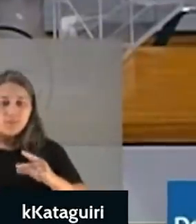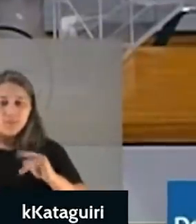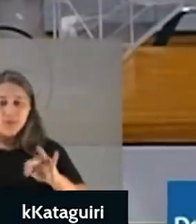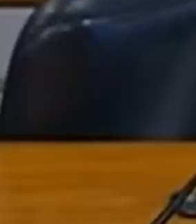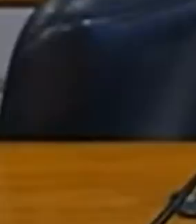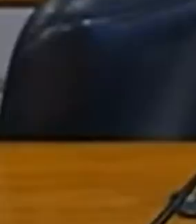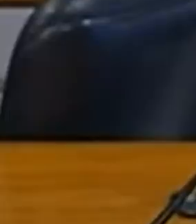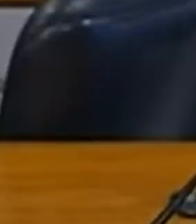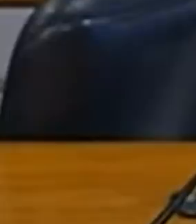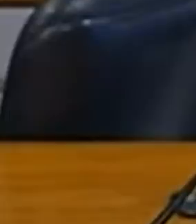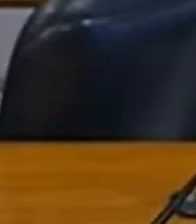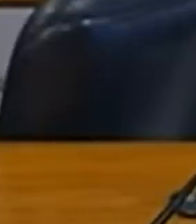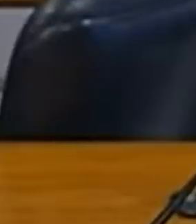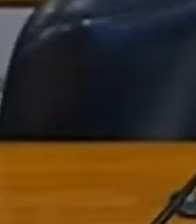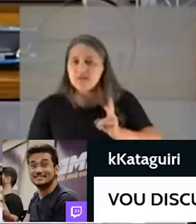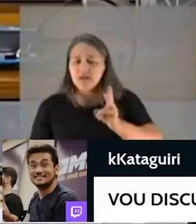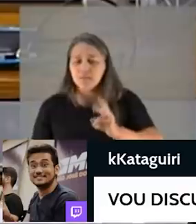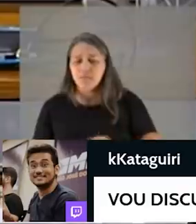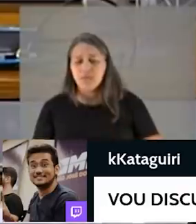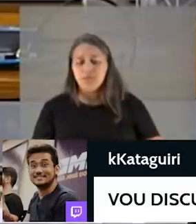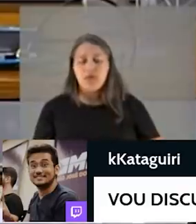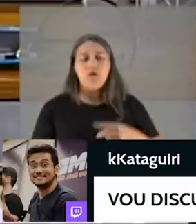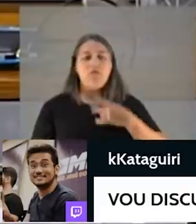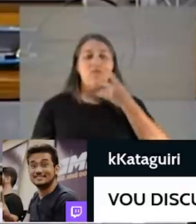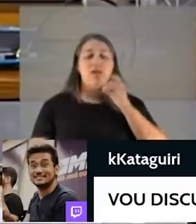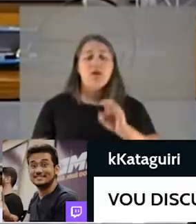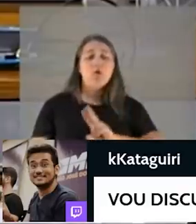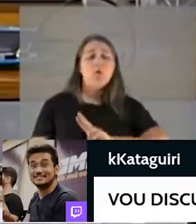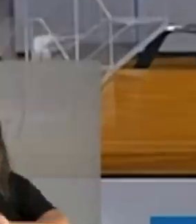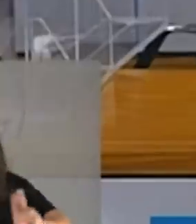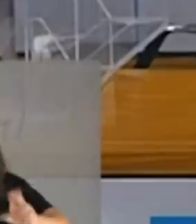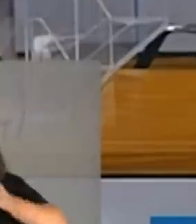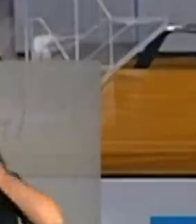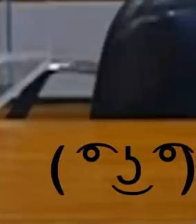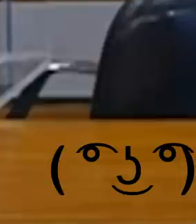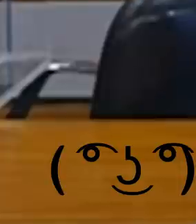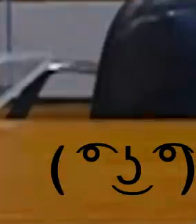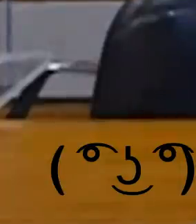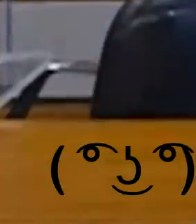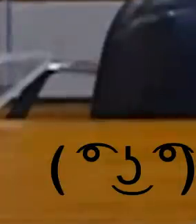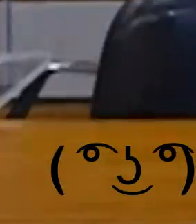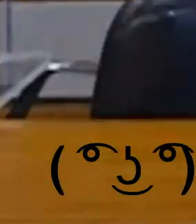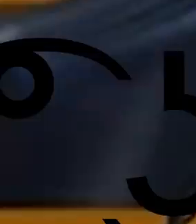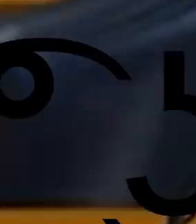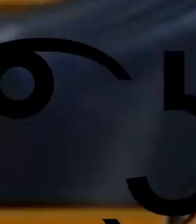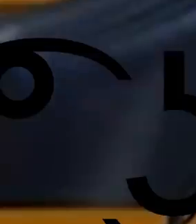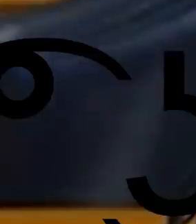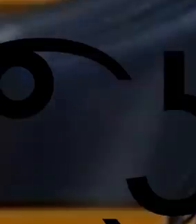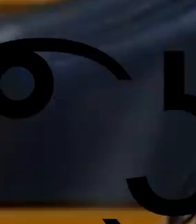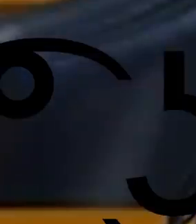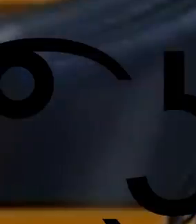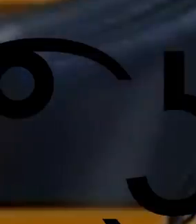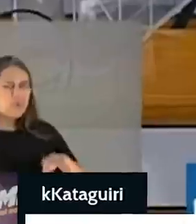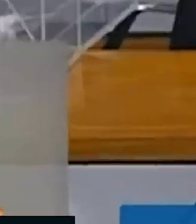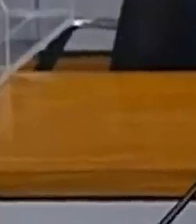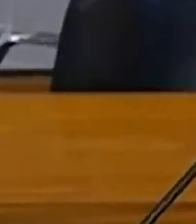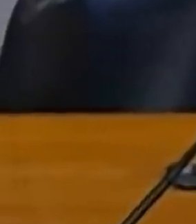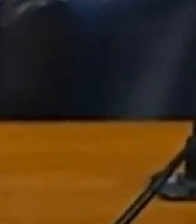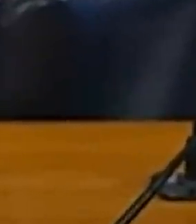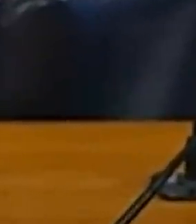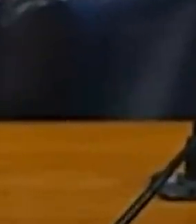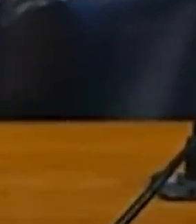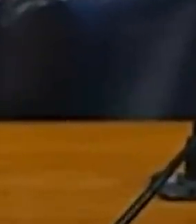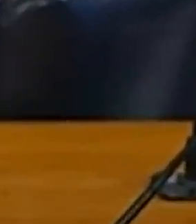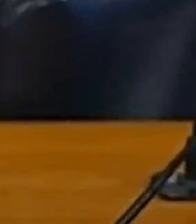minhas falas, hoje e sempre que falei, que eu citei o nome de alguma senhora chamada Mia Khalifa. Nem conheço, nunca ouvi falar o nome dela. Agora, foi